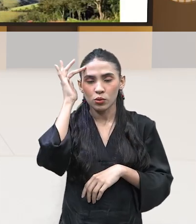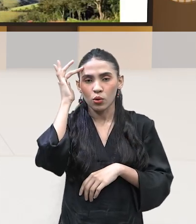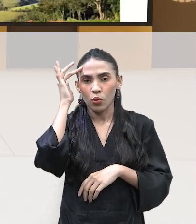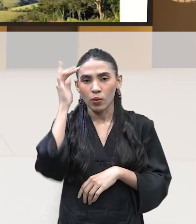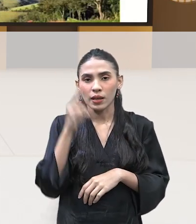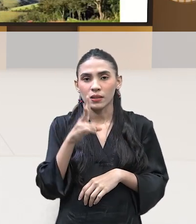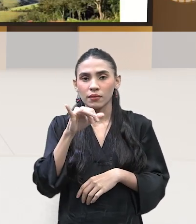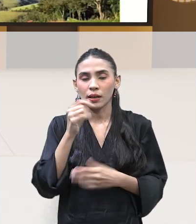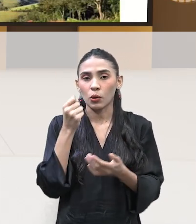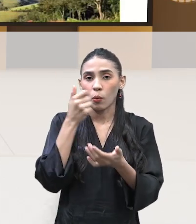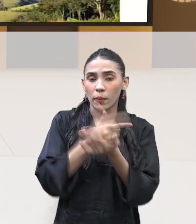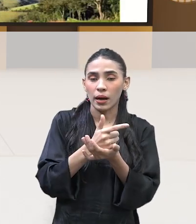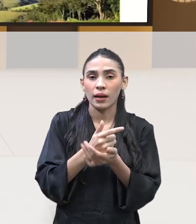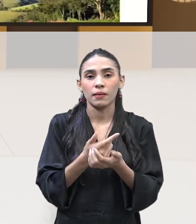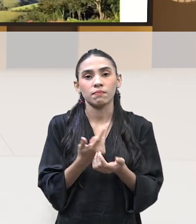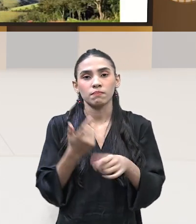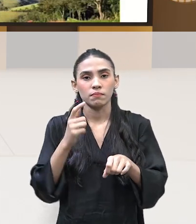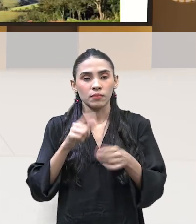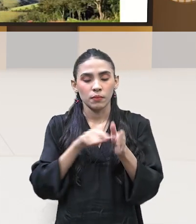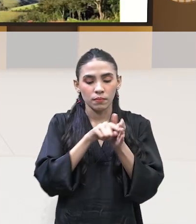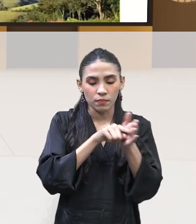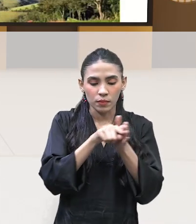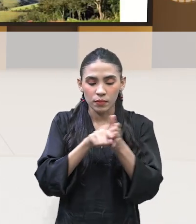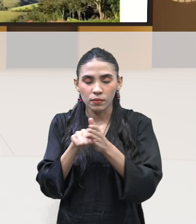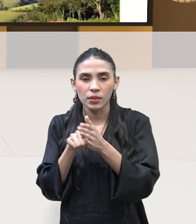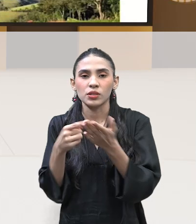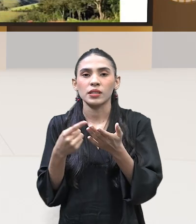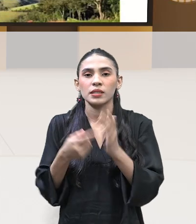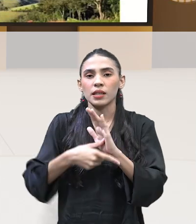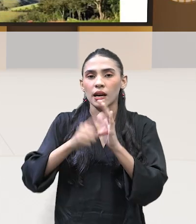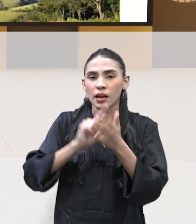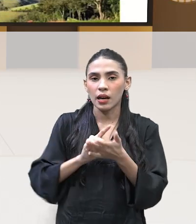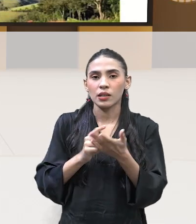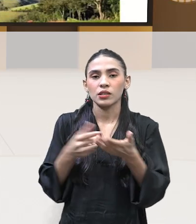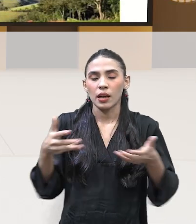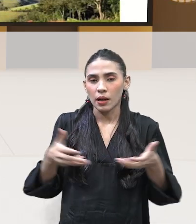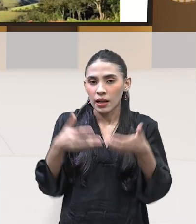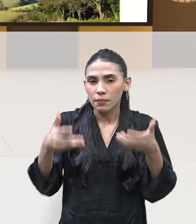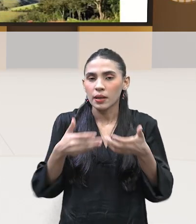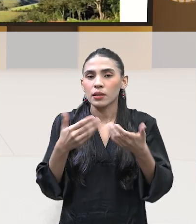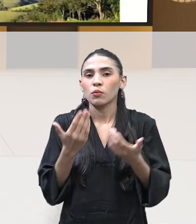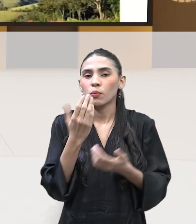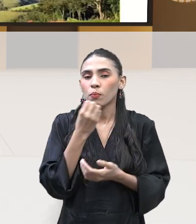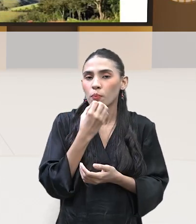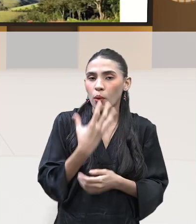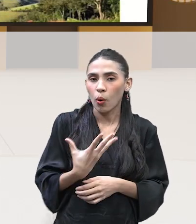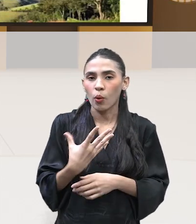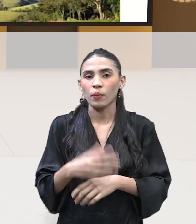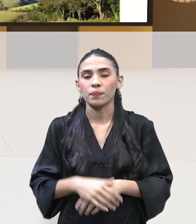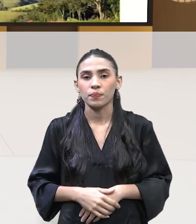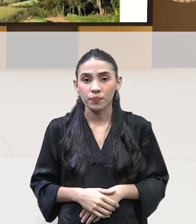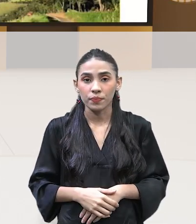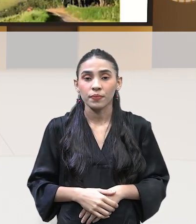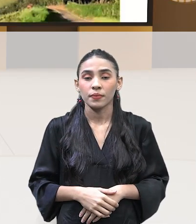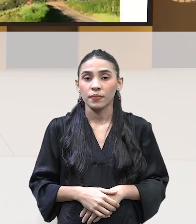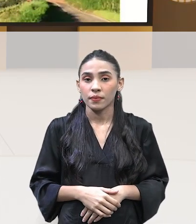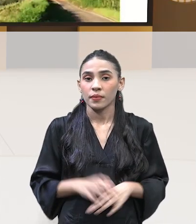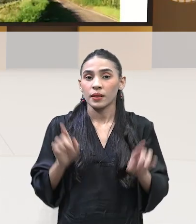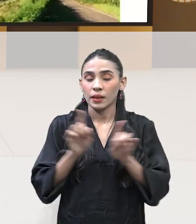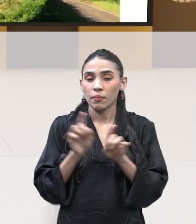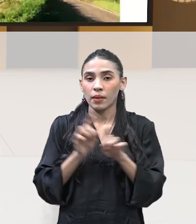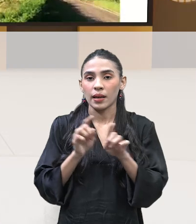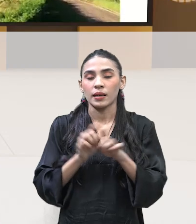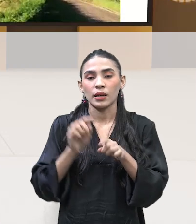consumidor, né? É sempre aquele alimento fresquinho, né, colhido ali naquele momento, né, e sendo muito